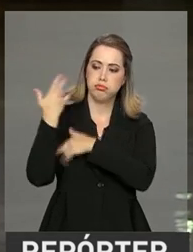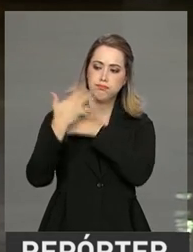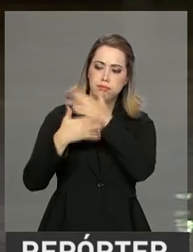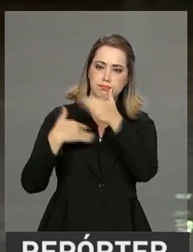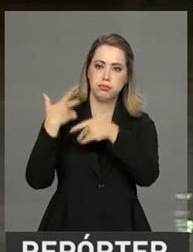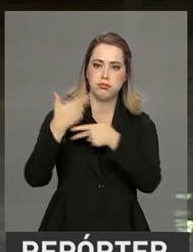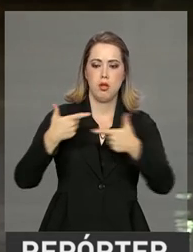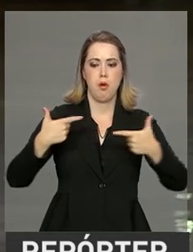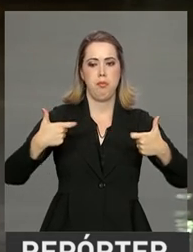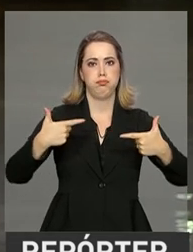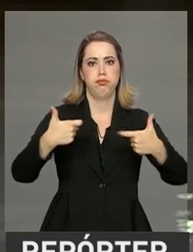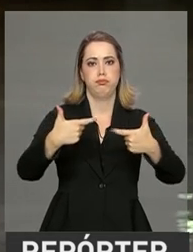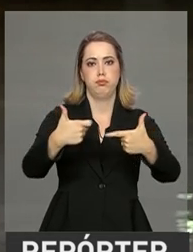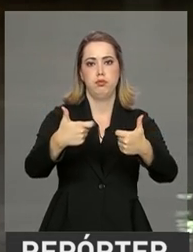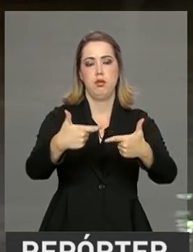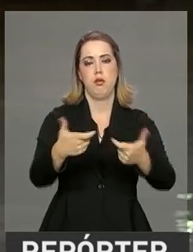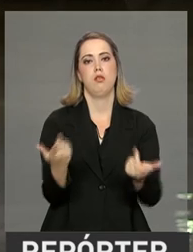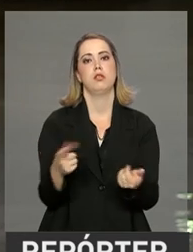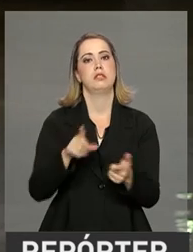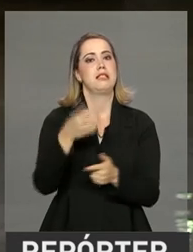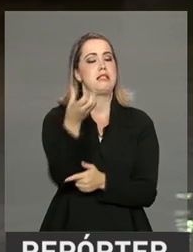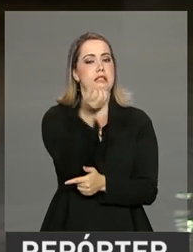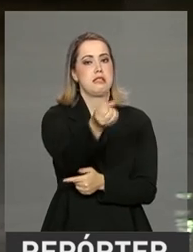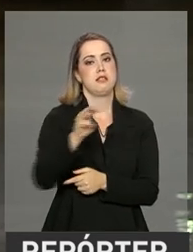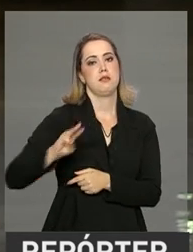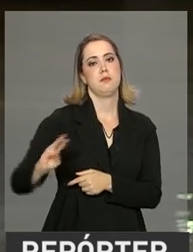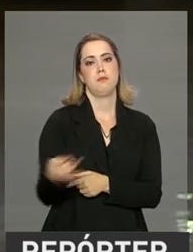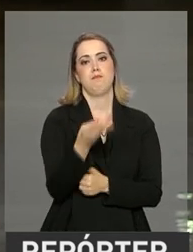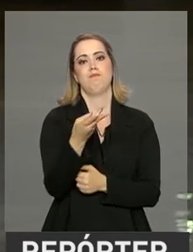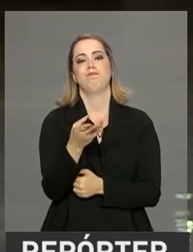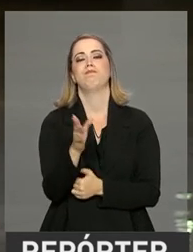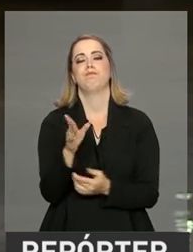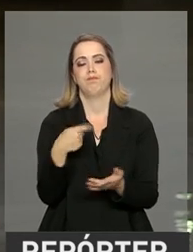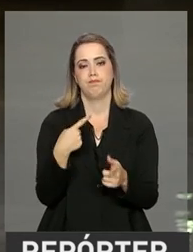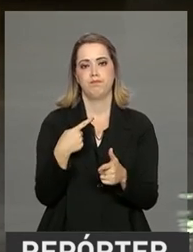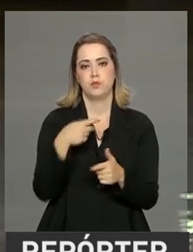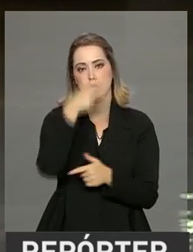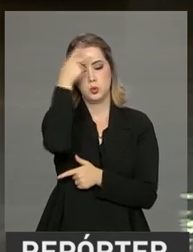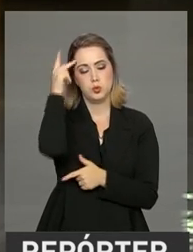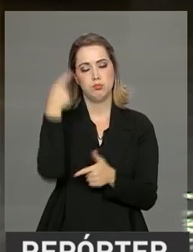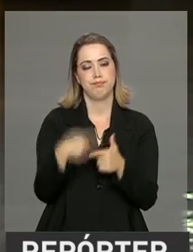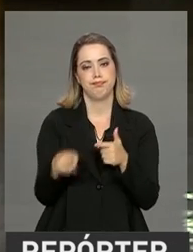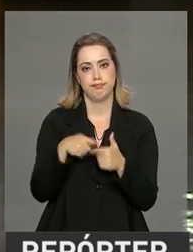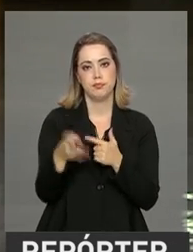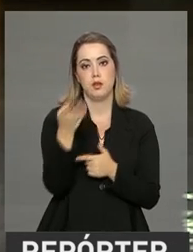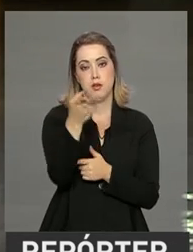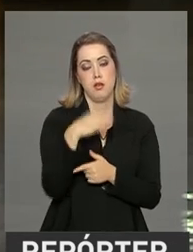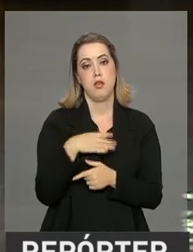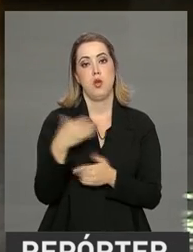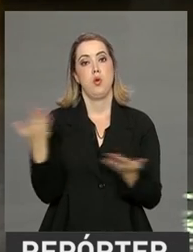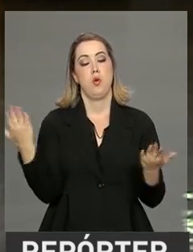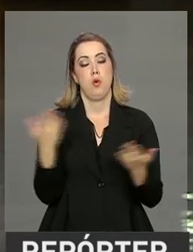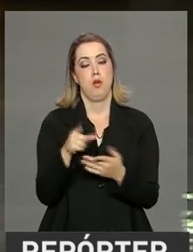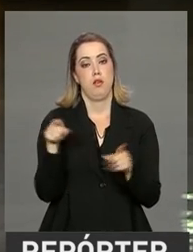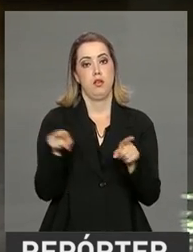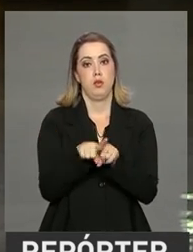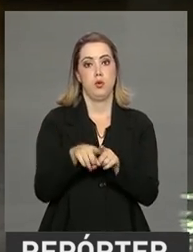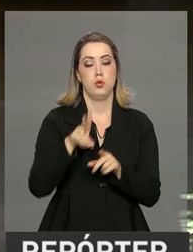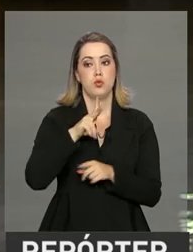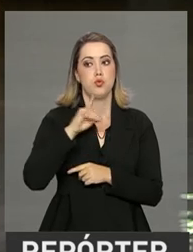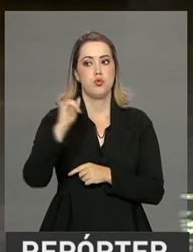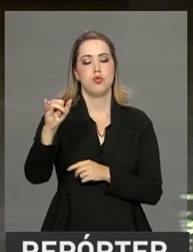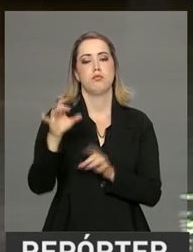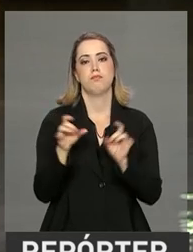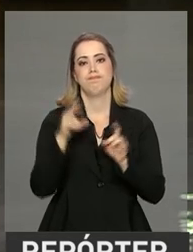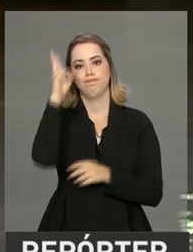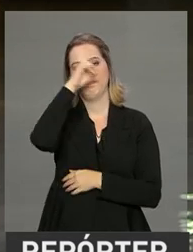mil mortos e outras 6 milhões de vítimas. Foram 4 anos de negociações até esse dia histórico. O